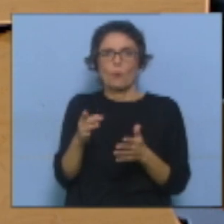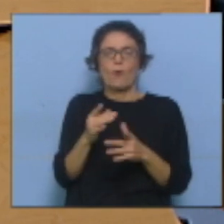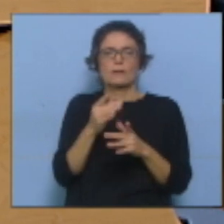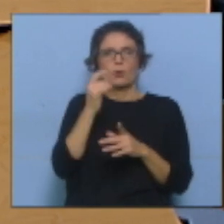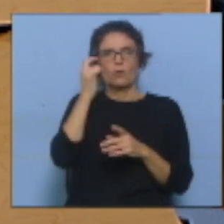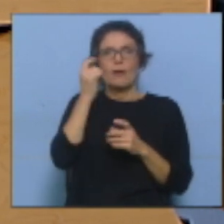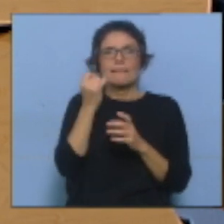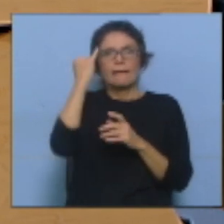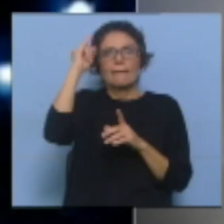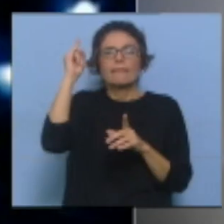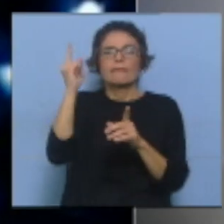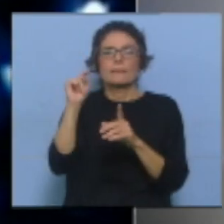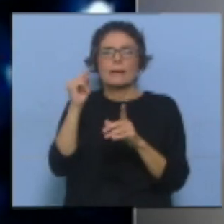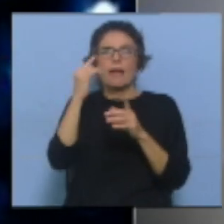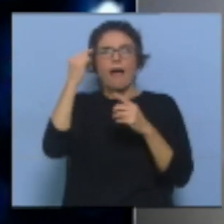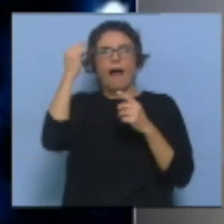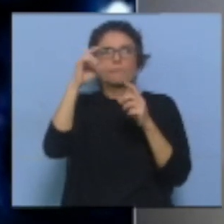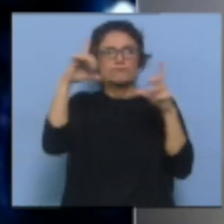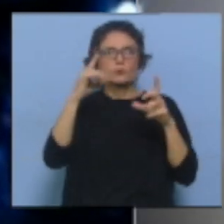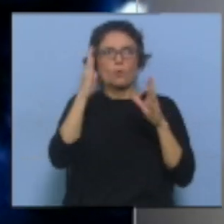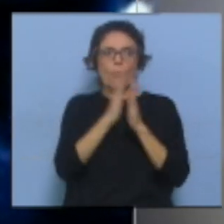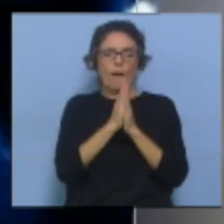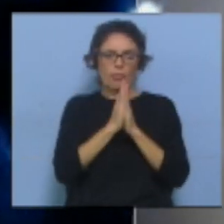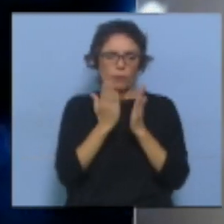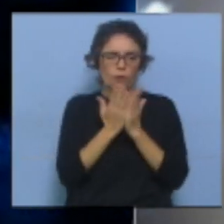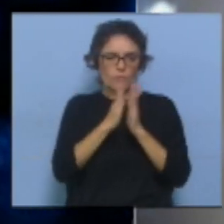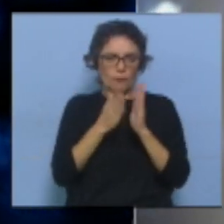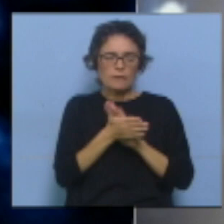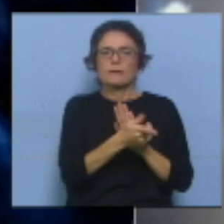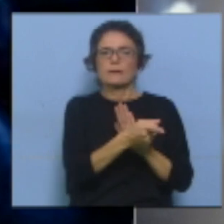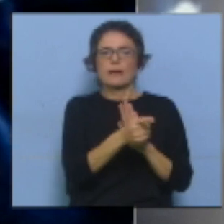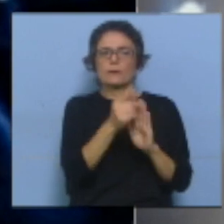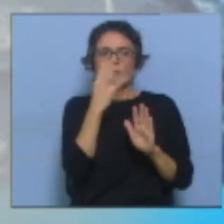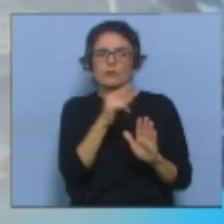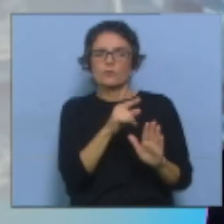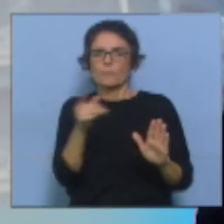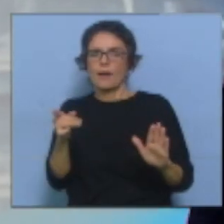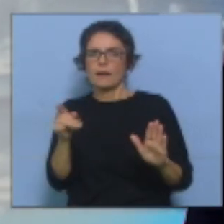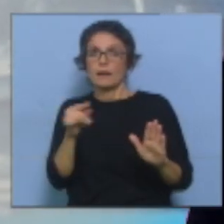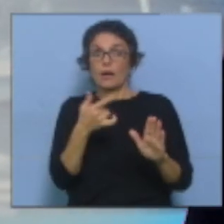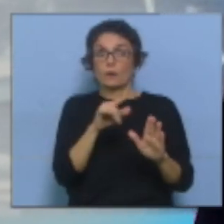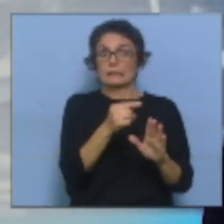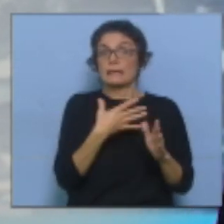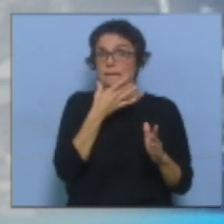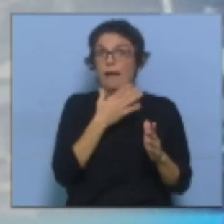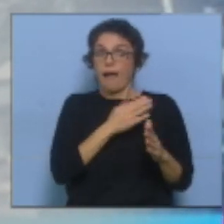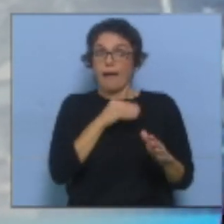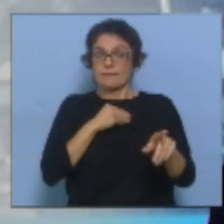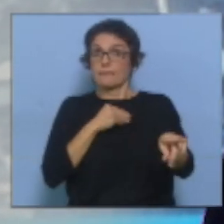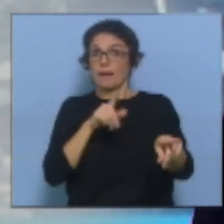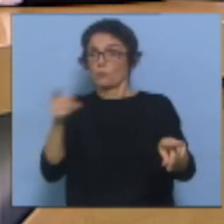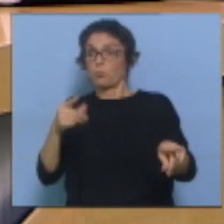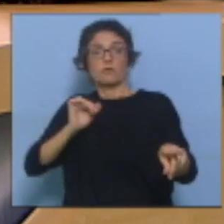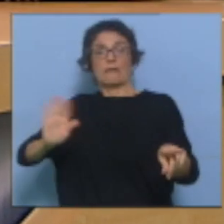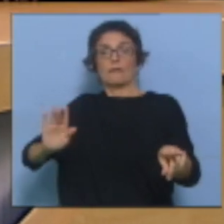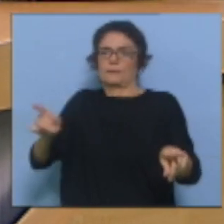ser familiar e, portanto, o segundo filho. E também não tínhamos hipótese, porque se tínhamos dito que sim, ao primeiro, Eu não podia. Esse foi Tínhamos o argumento que ele argumento. usou. Disse, se deixares